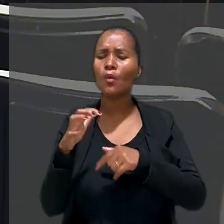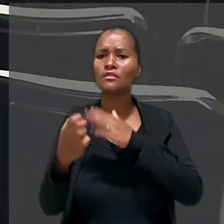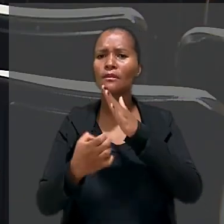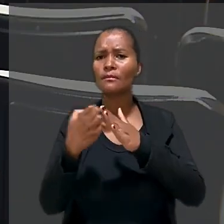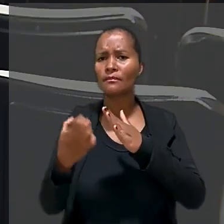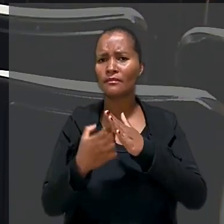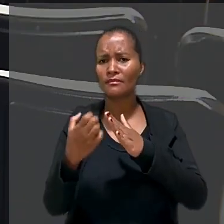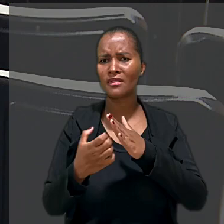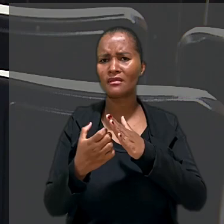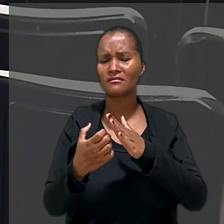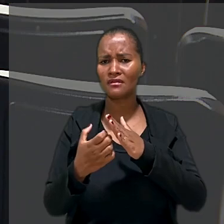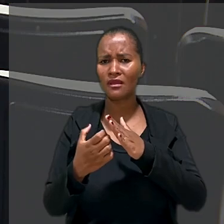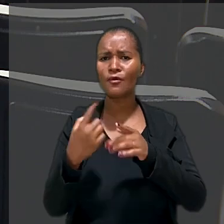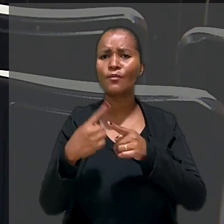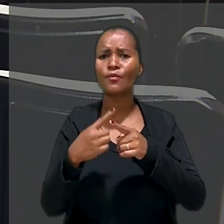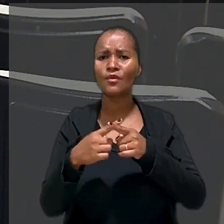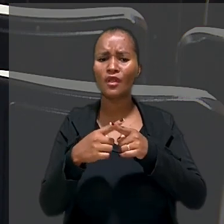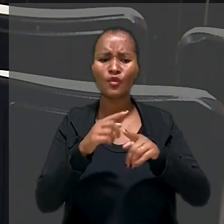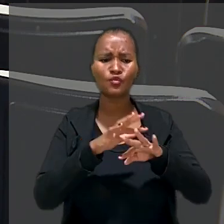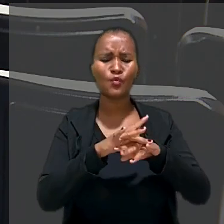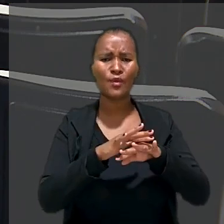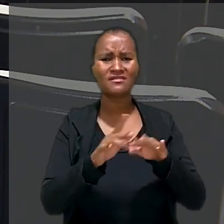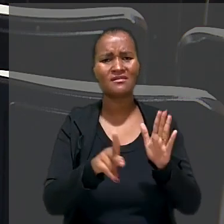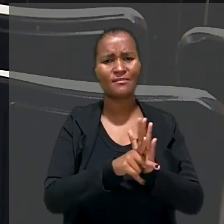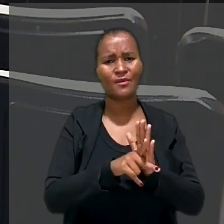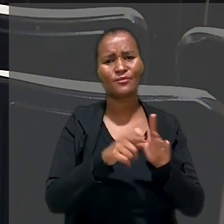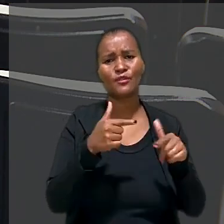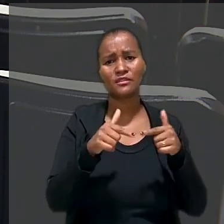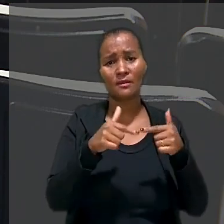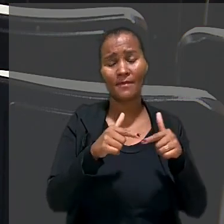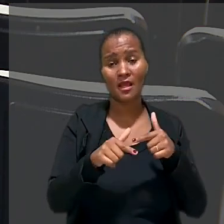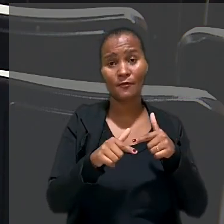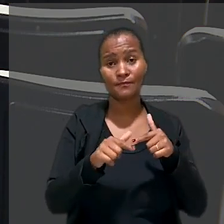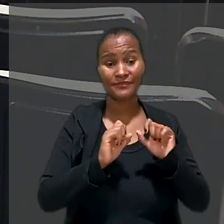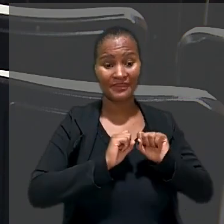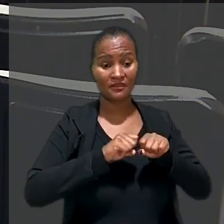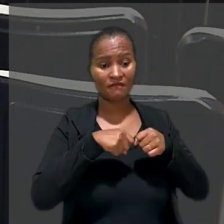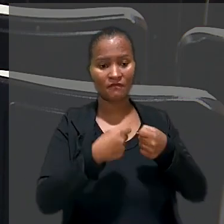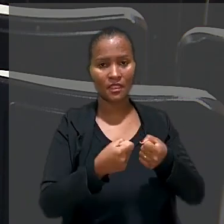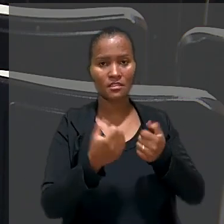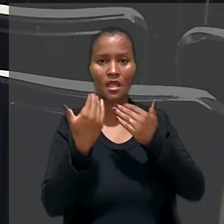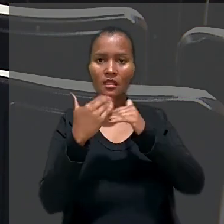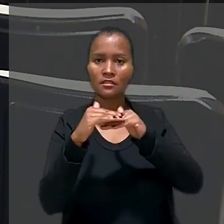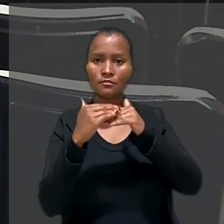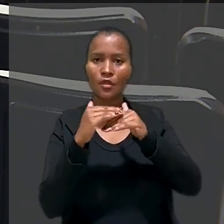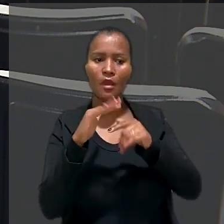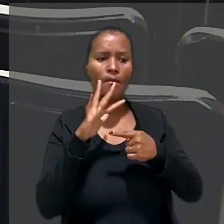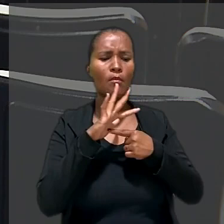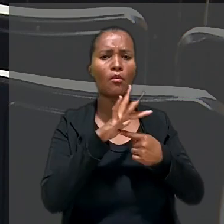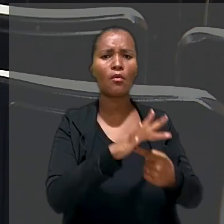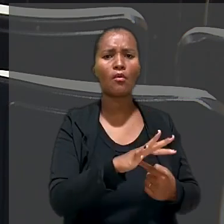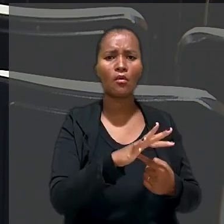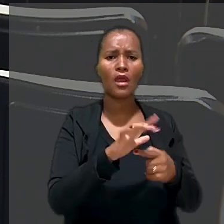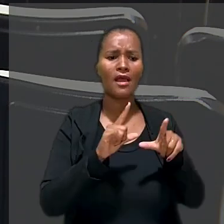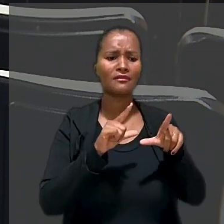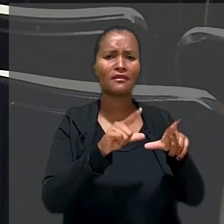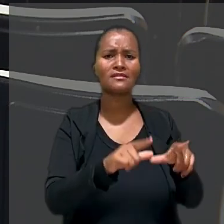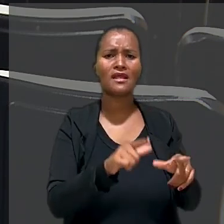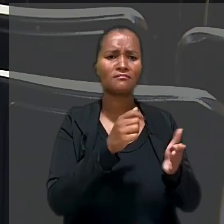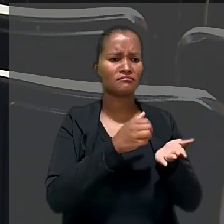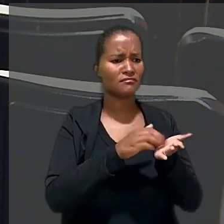empresa com a alegação de que havia desenvolvido doença ocupacional. Em defesa, a transportadora apresentou